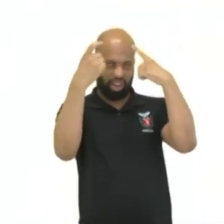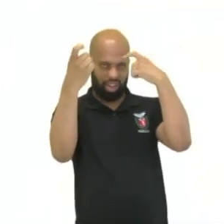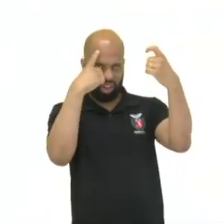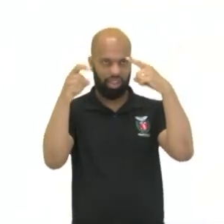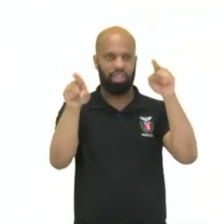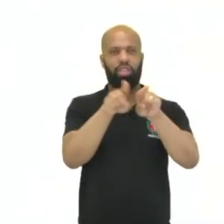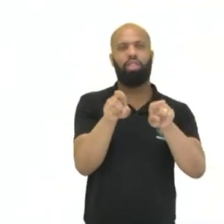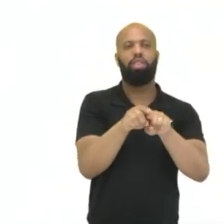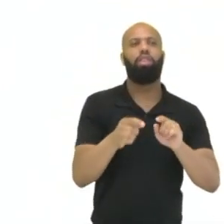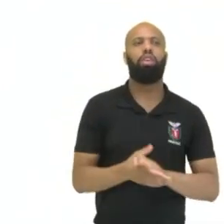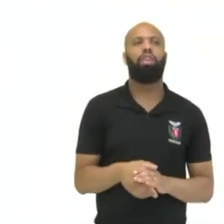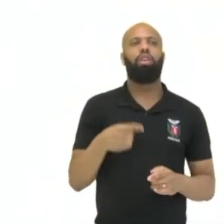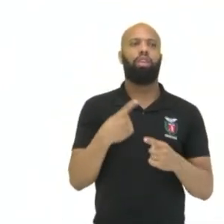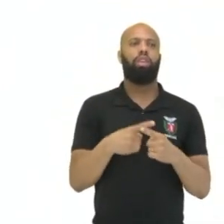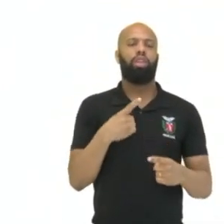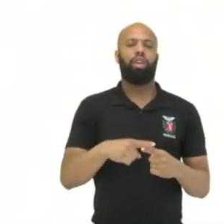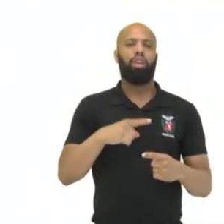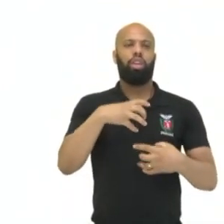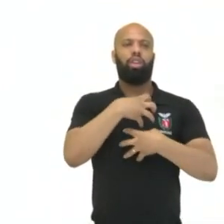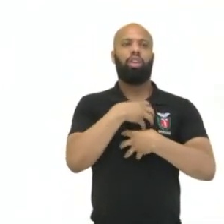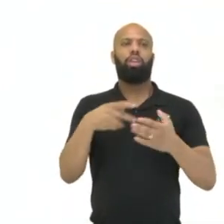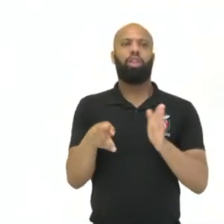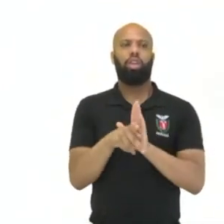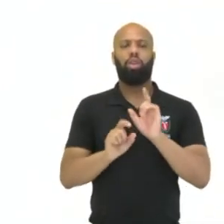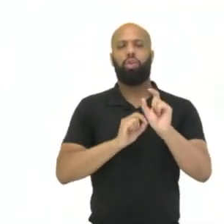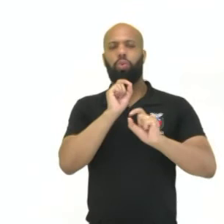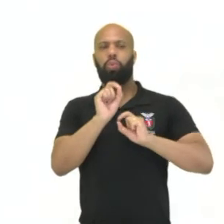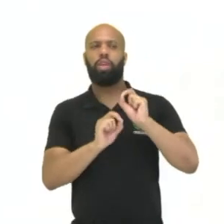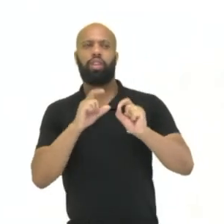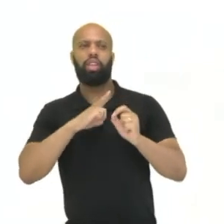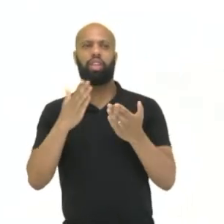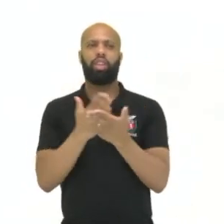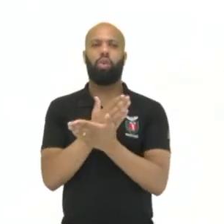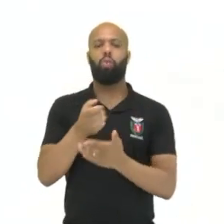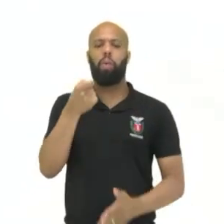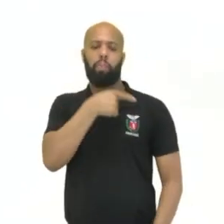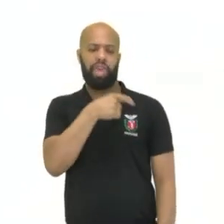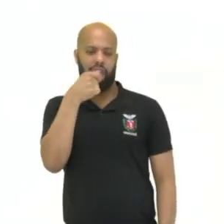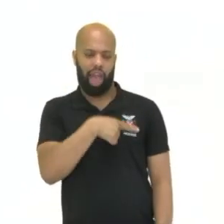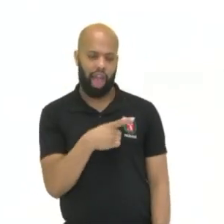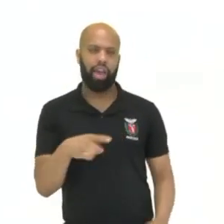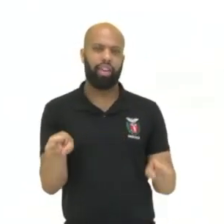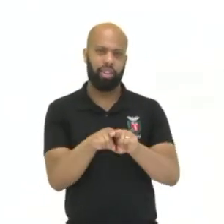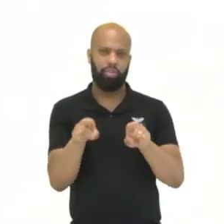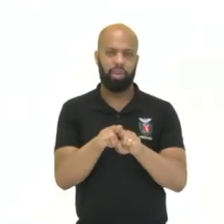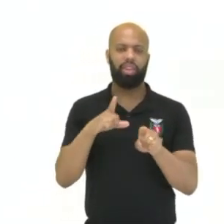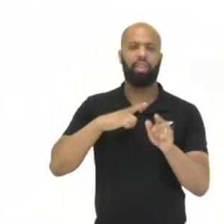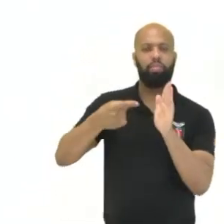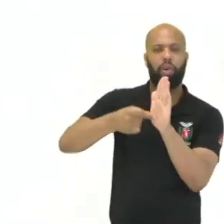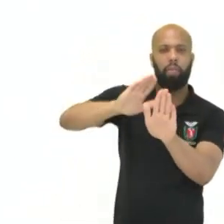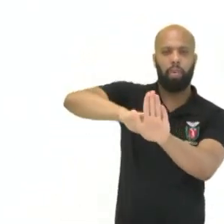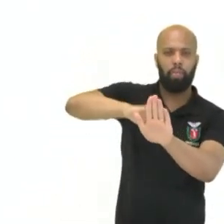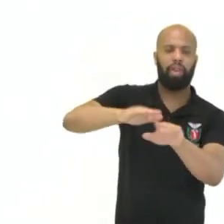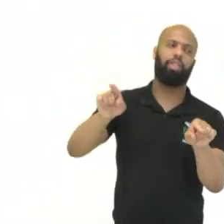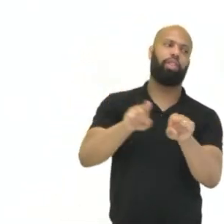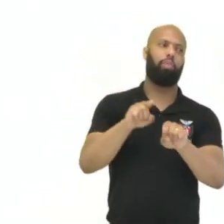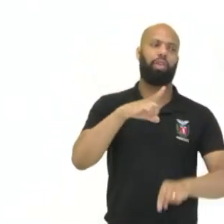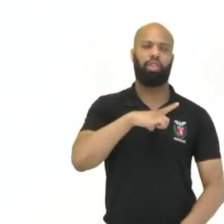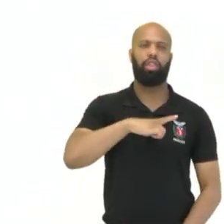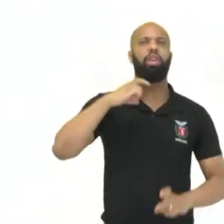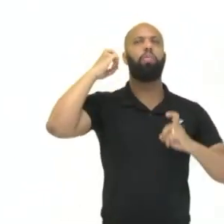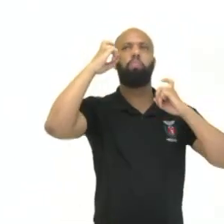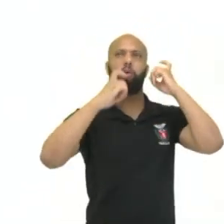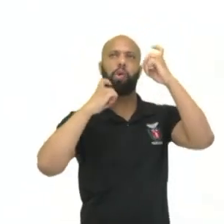às vezes gera até um trocadilho ou alguma piada pronta ou alguma metáfora. A